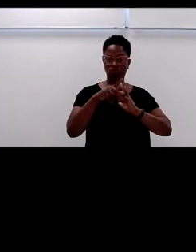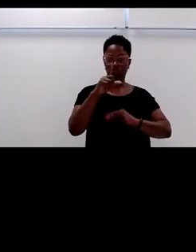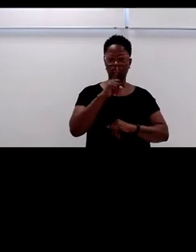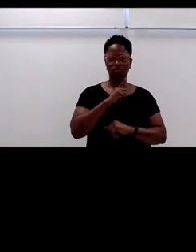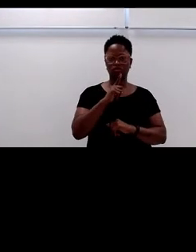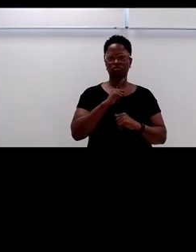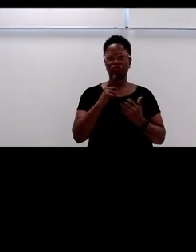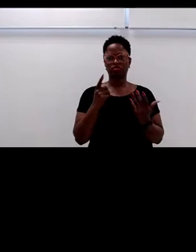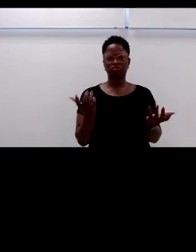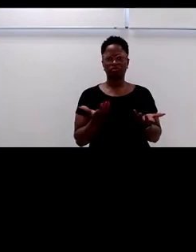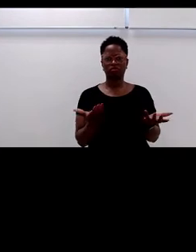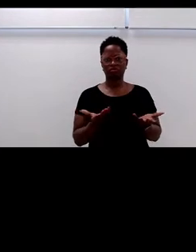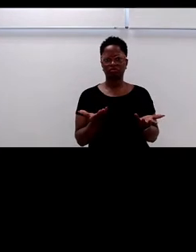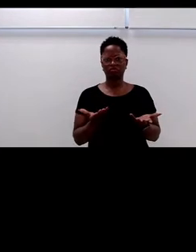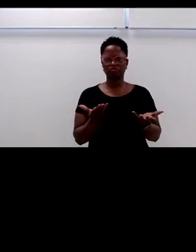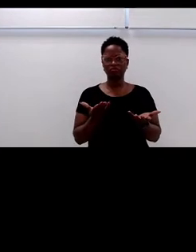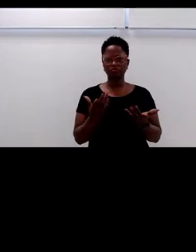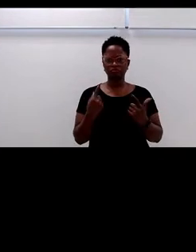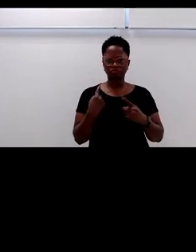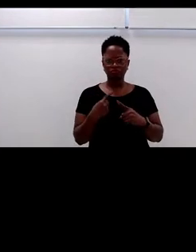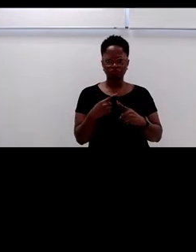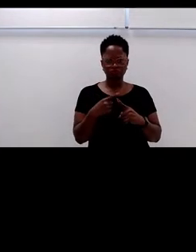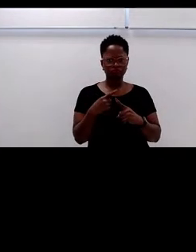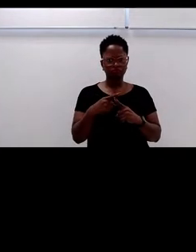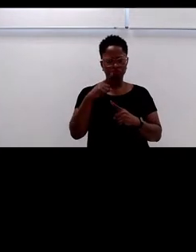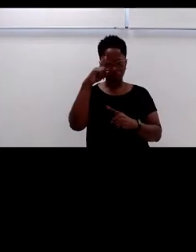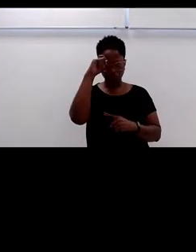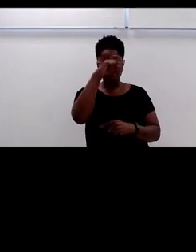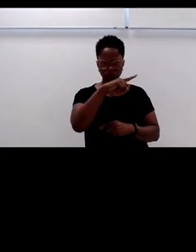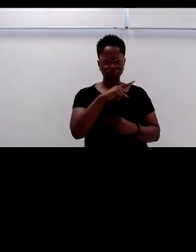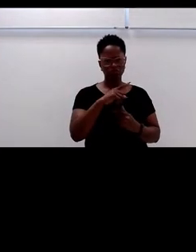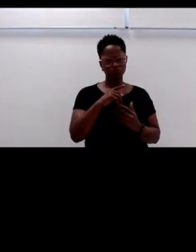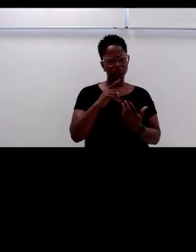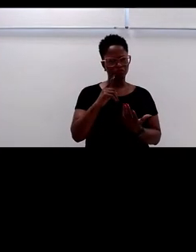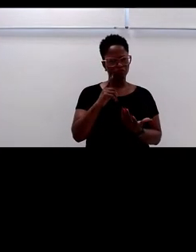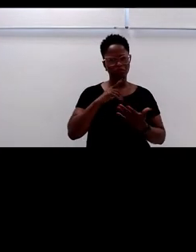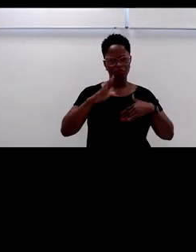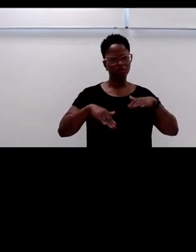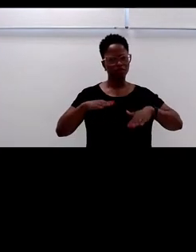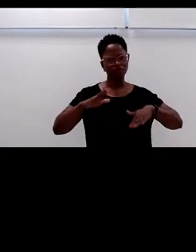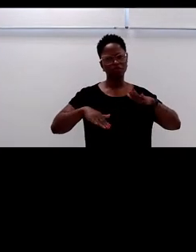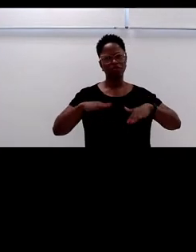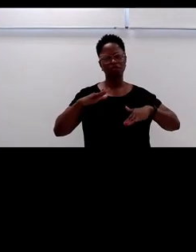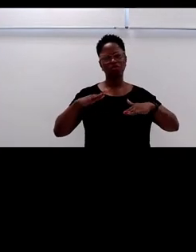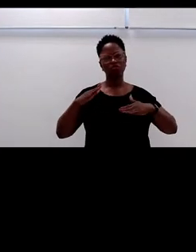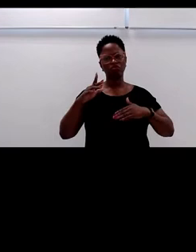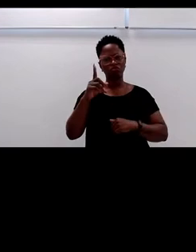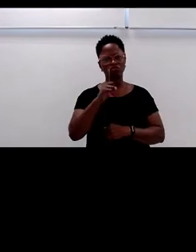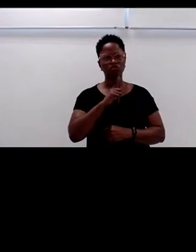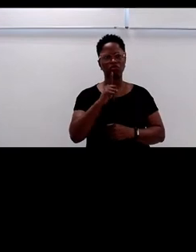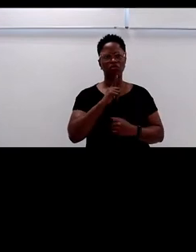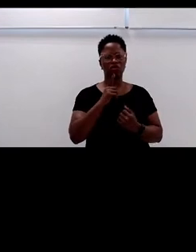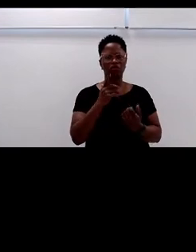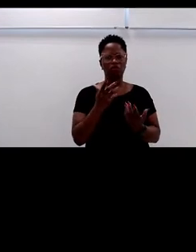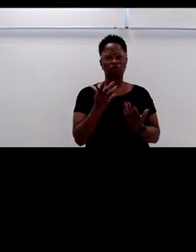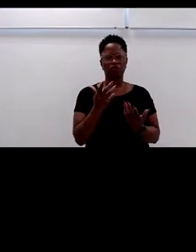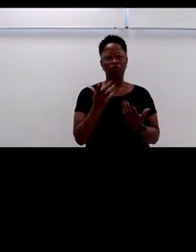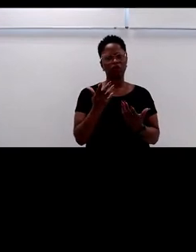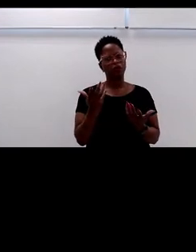que se classificar um bom resultado, talvez me dá uma pressão de nada.